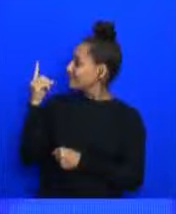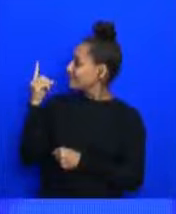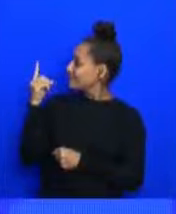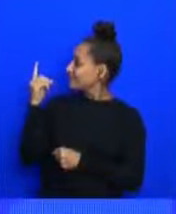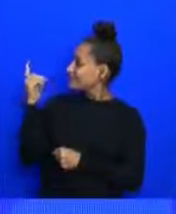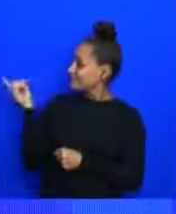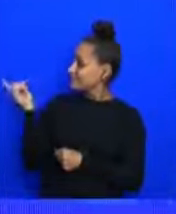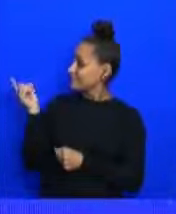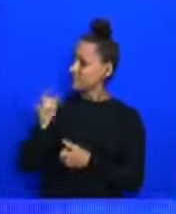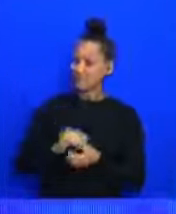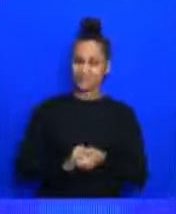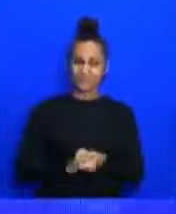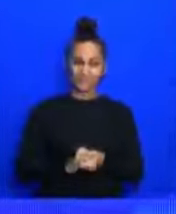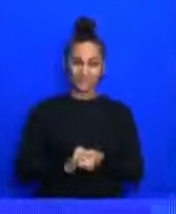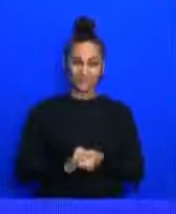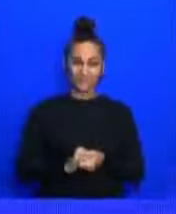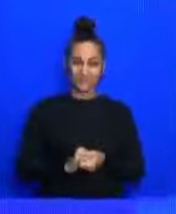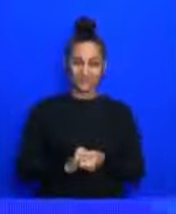Valendo!